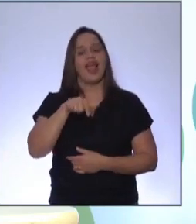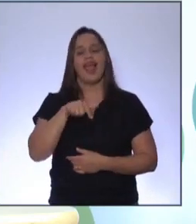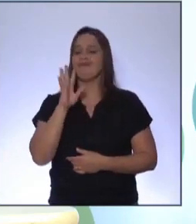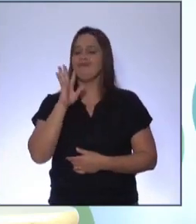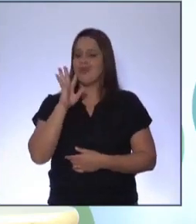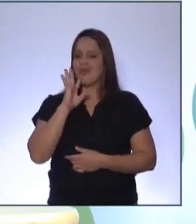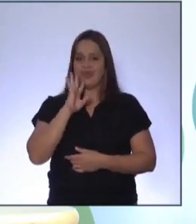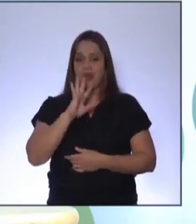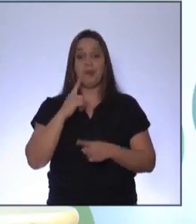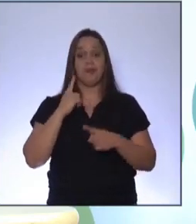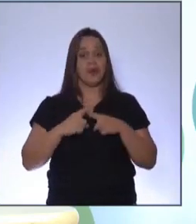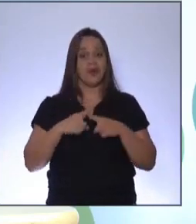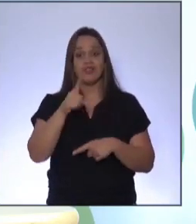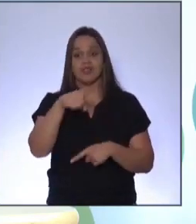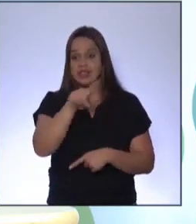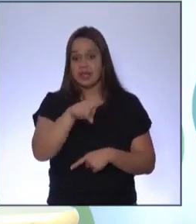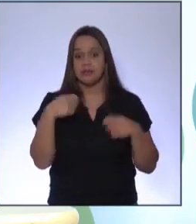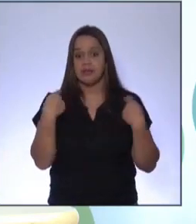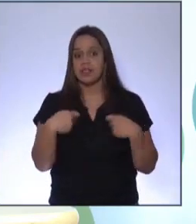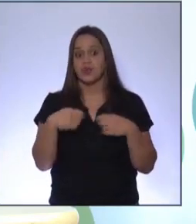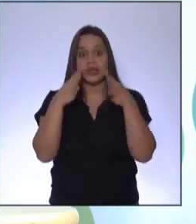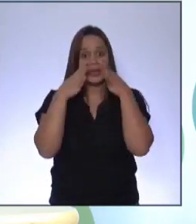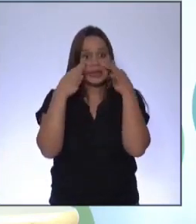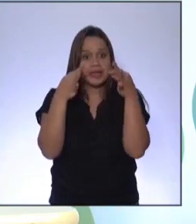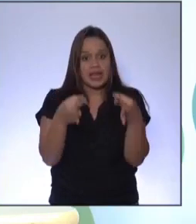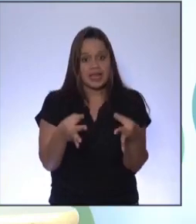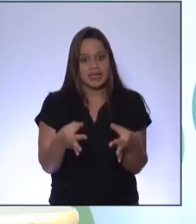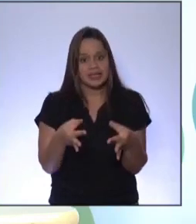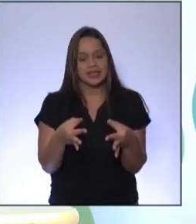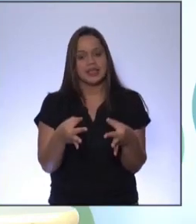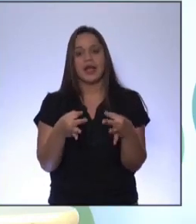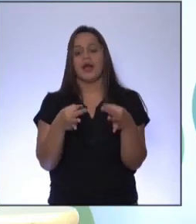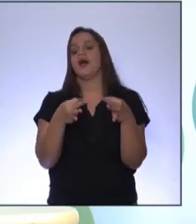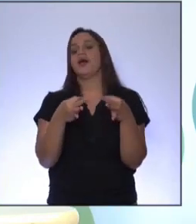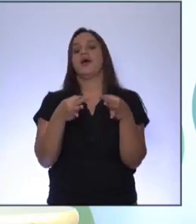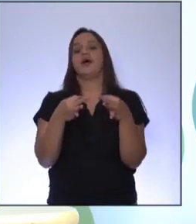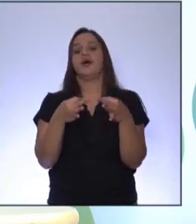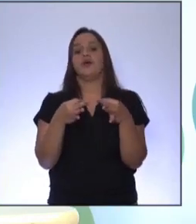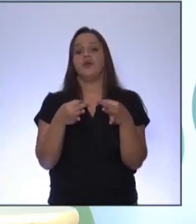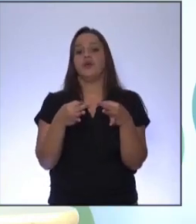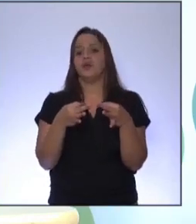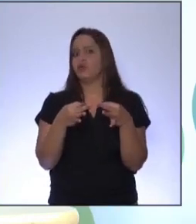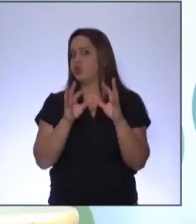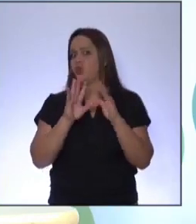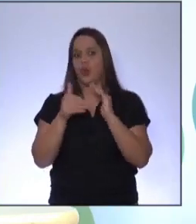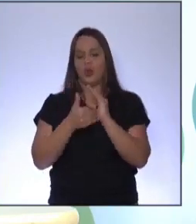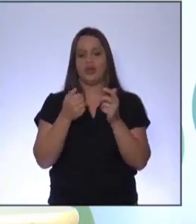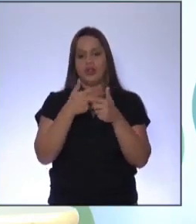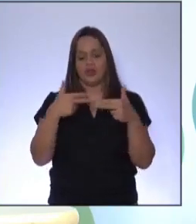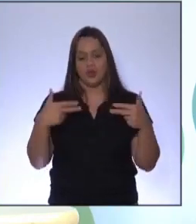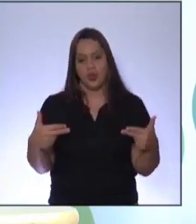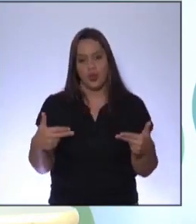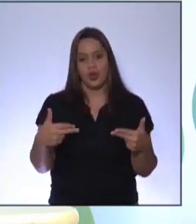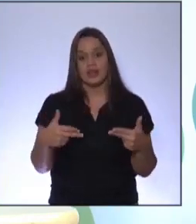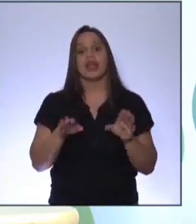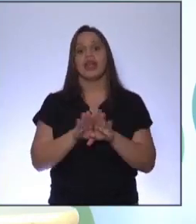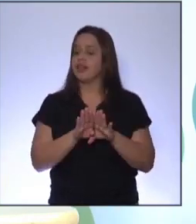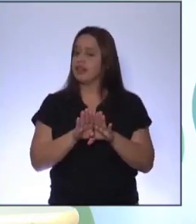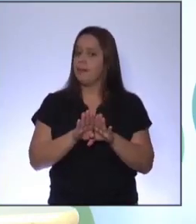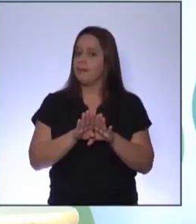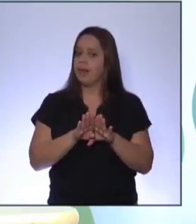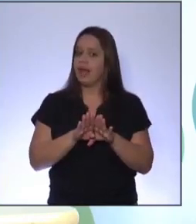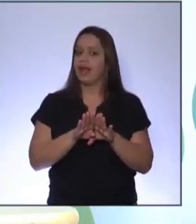vocês precisam estar bem atentos nas observação das coisas, né? E anotar, conforme vocês